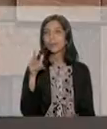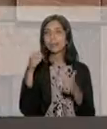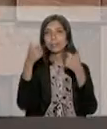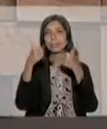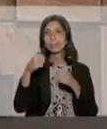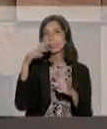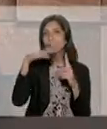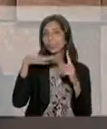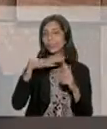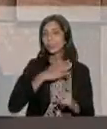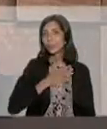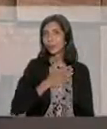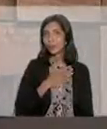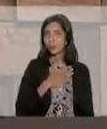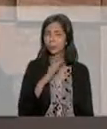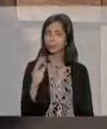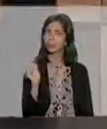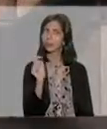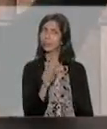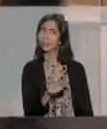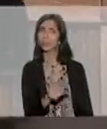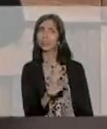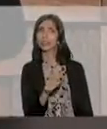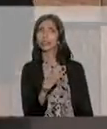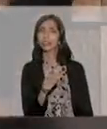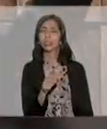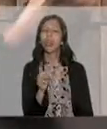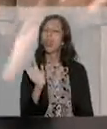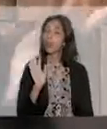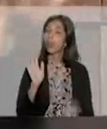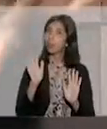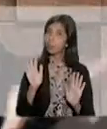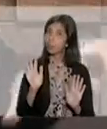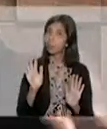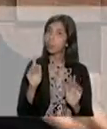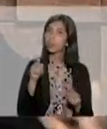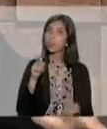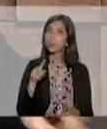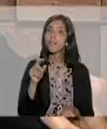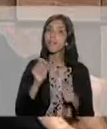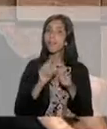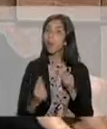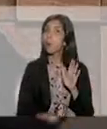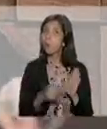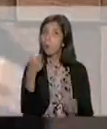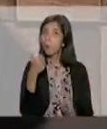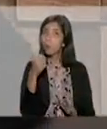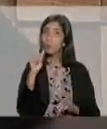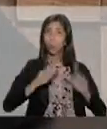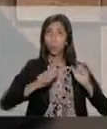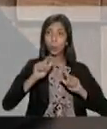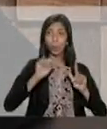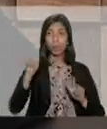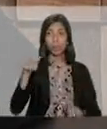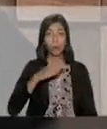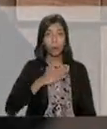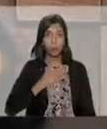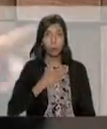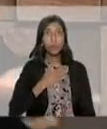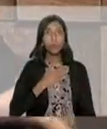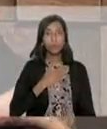Renato, né, de infância. E ele, mas você não... Ele, não, fala assim, ó, você vai fazer um programa. Se ele gostar do